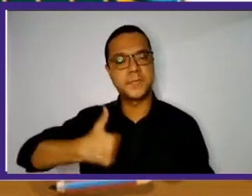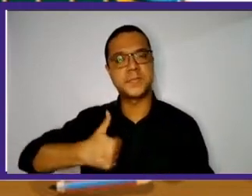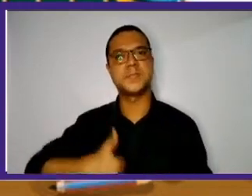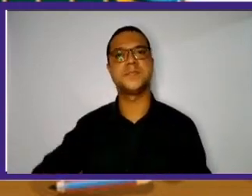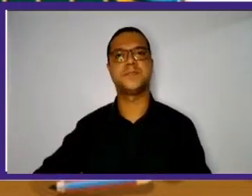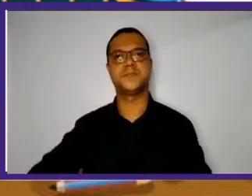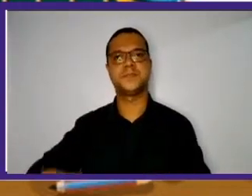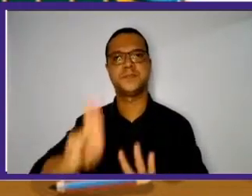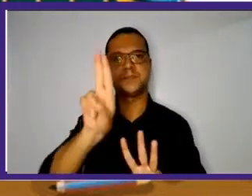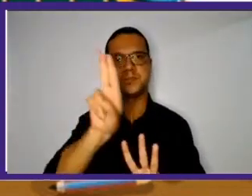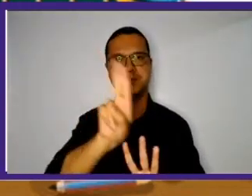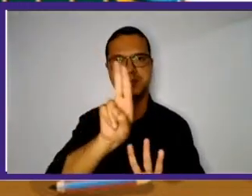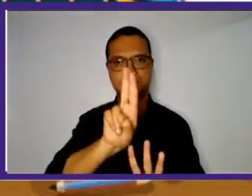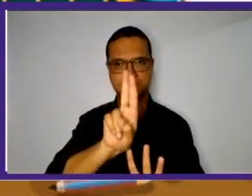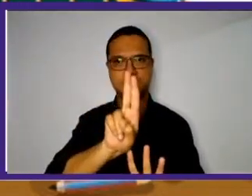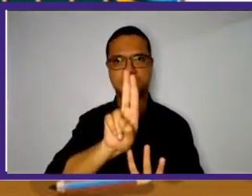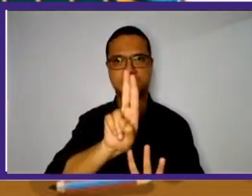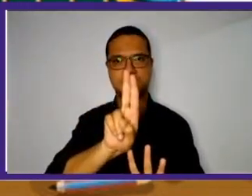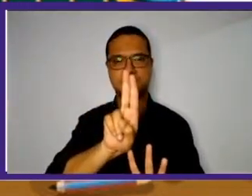ordem é a ordem da